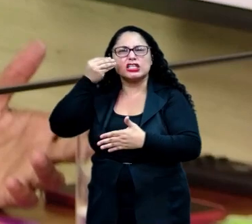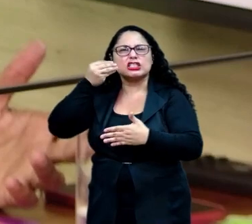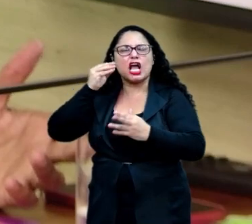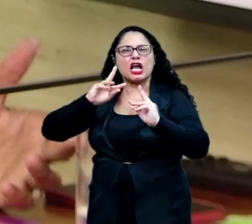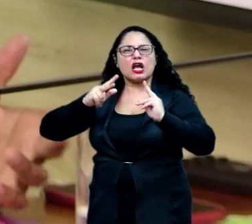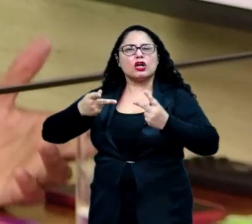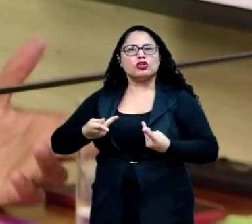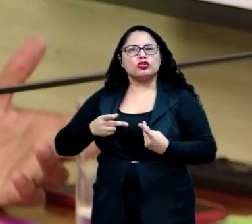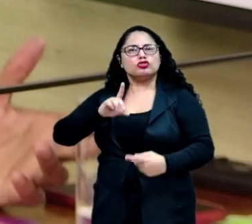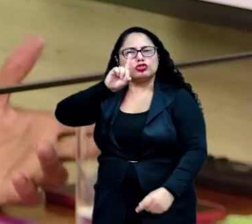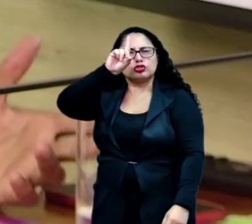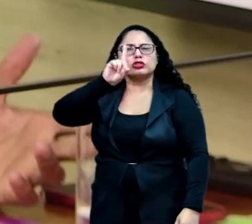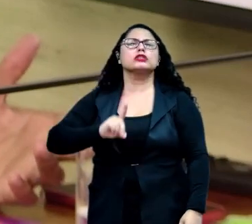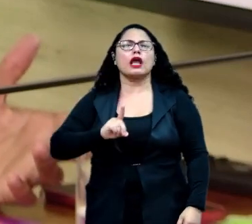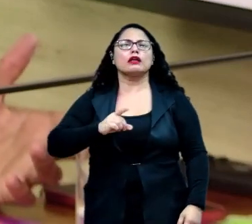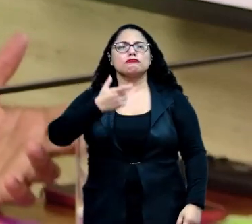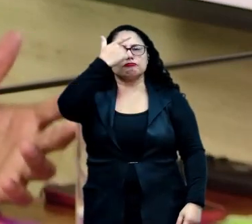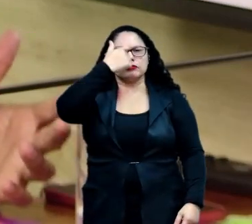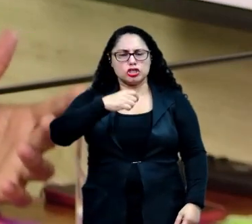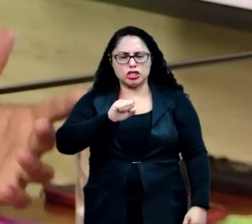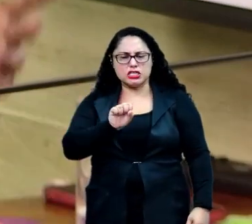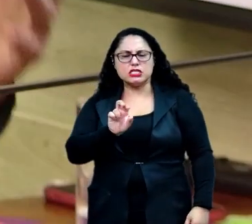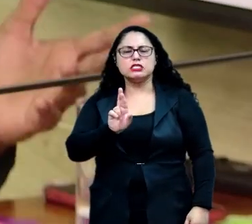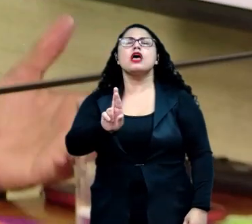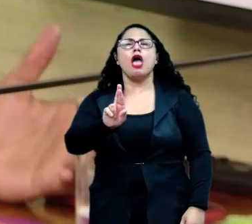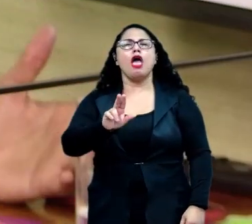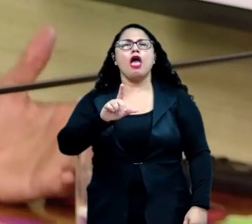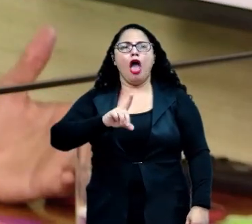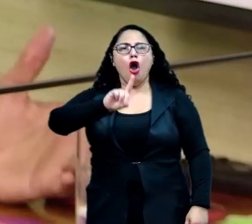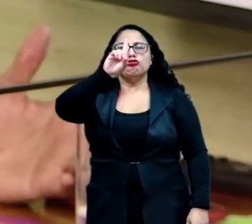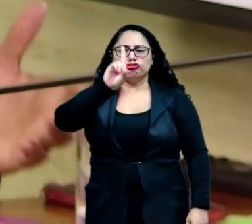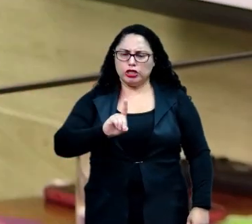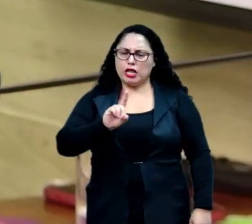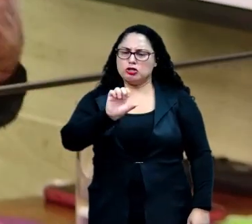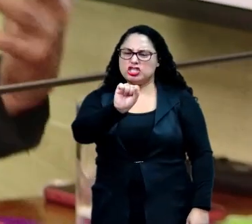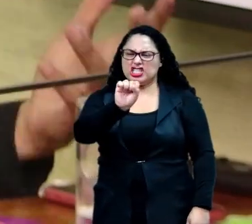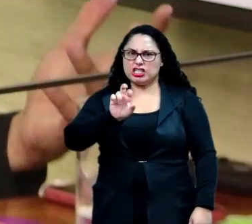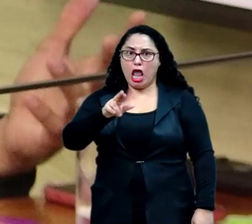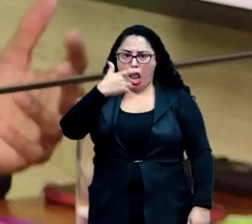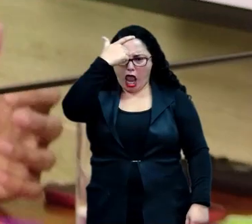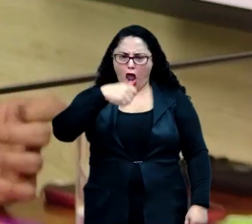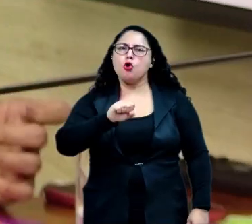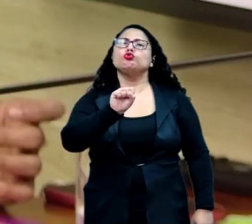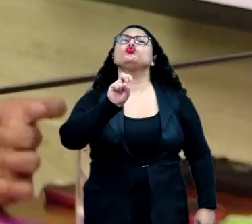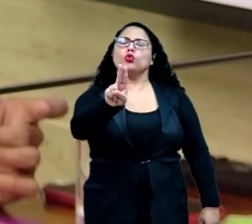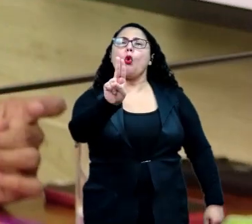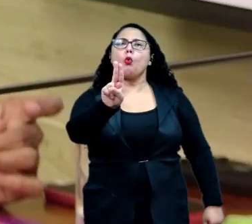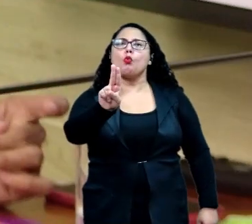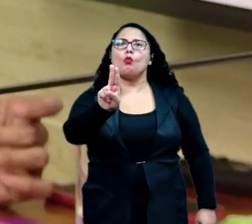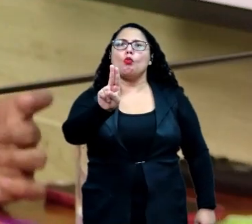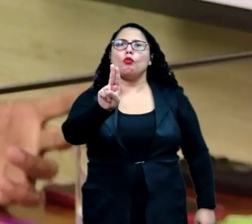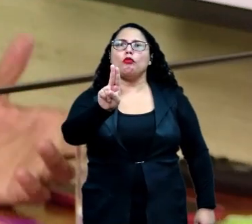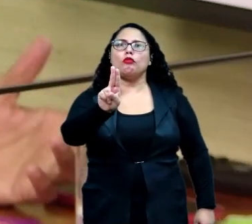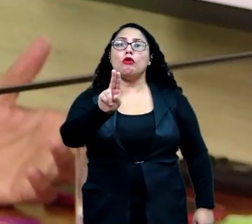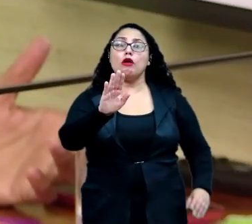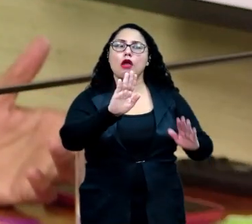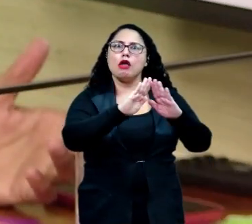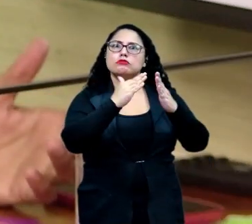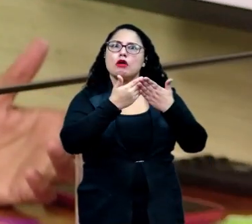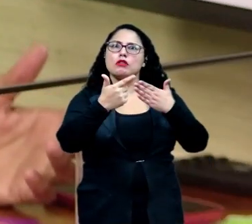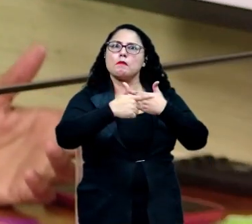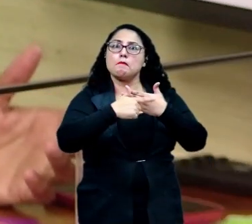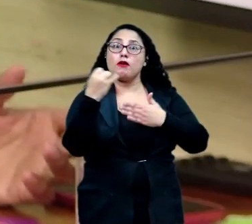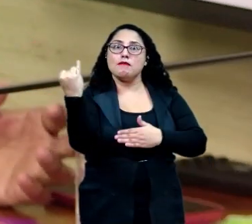humanidade, o seu direito, né, de ser. E é o direito de ser, né? O direito eu sou. E aí a escola tem um